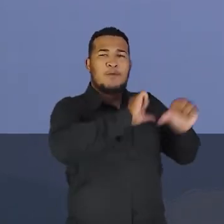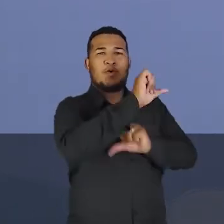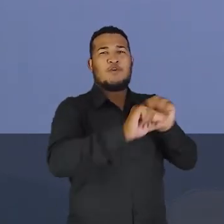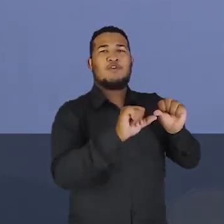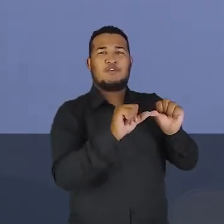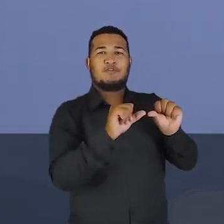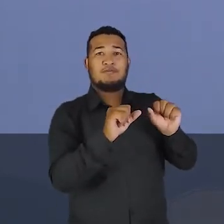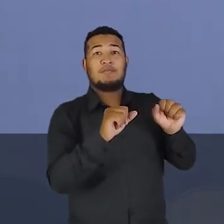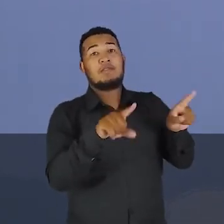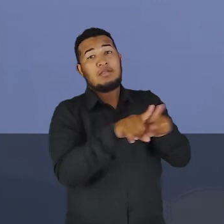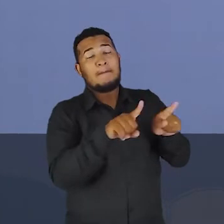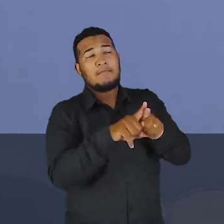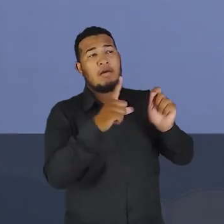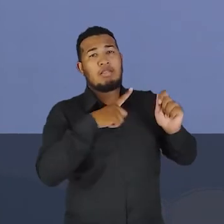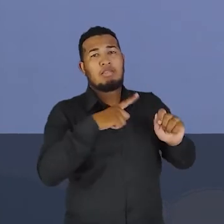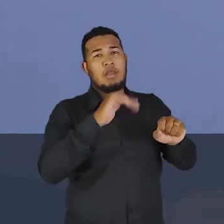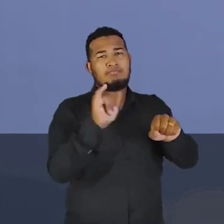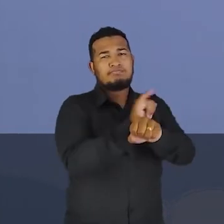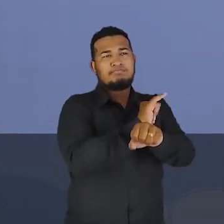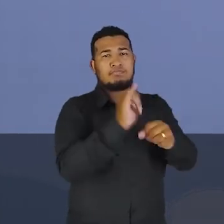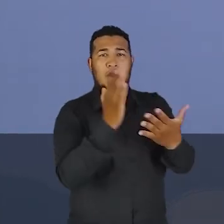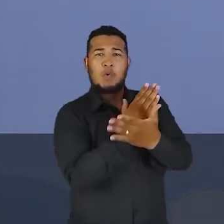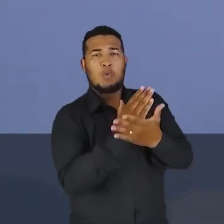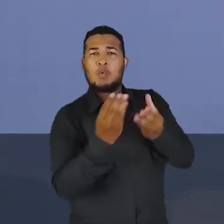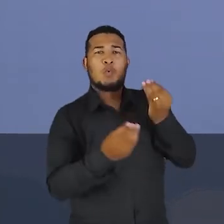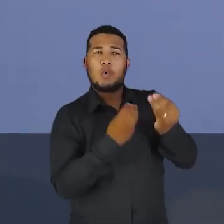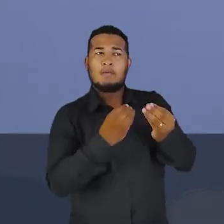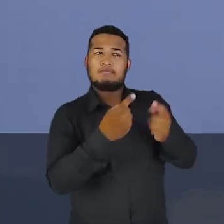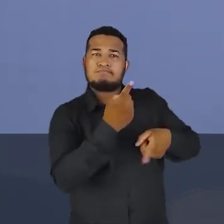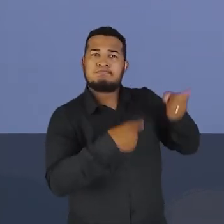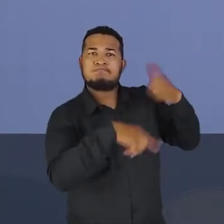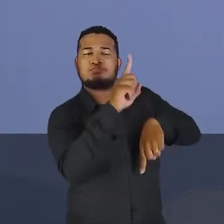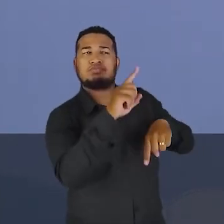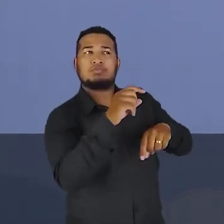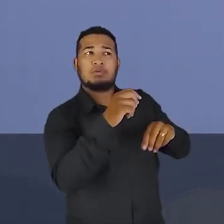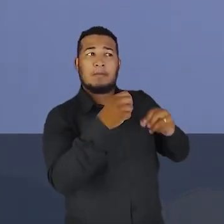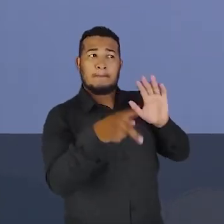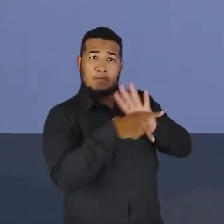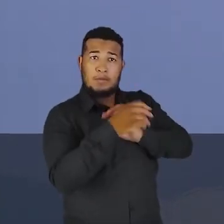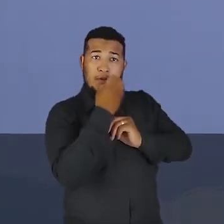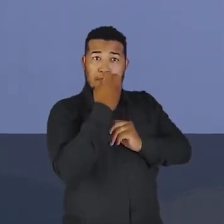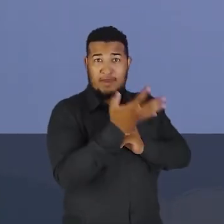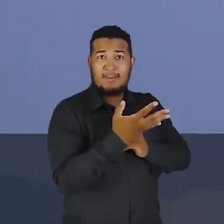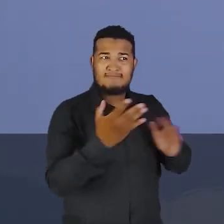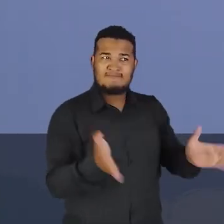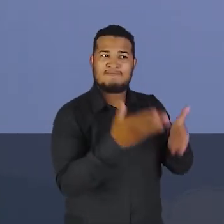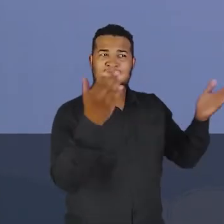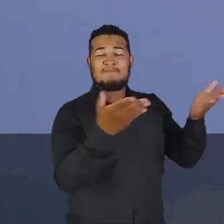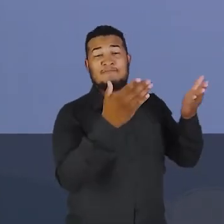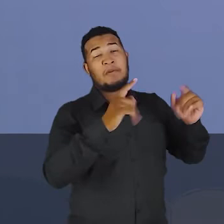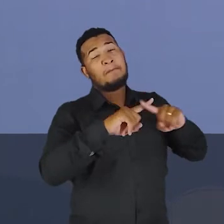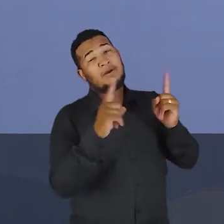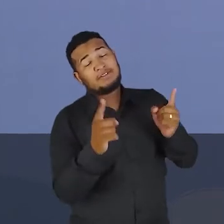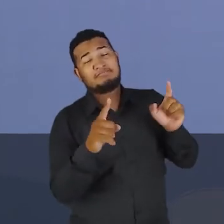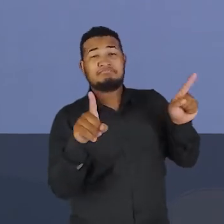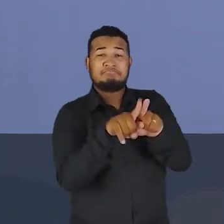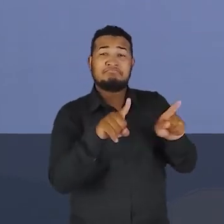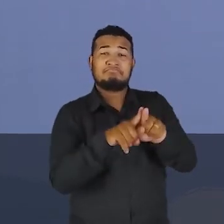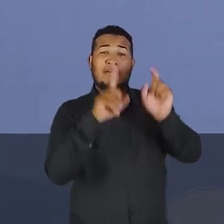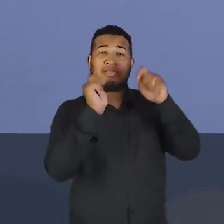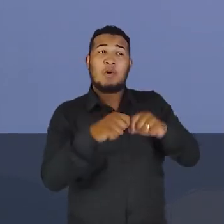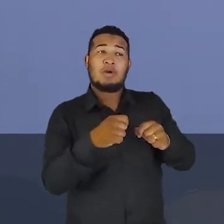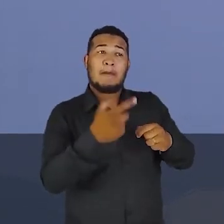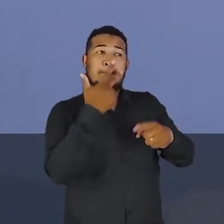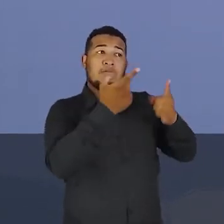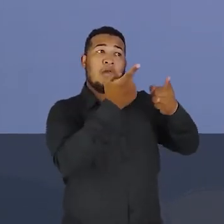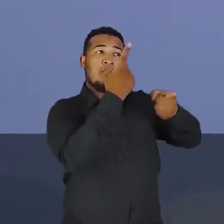E há algumas maneiras de transformação. Você pode transformar essa sociedade para o bem, mas, infelizmente, você também pode